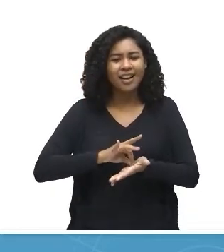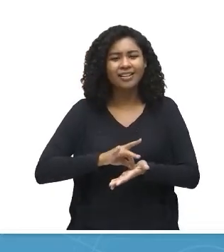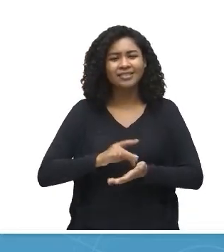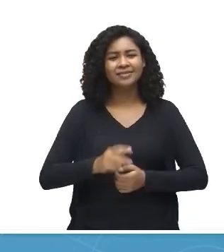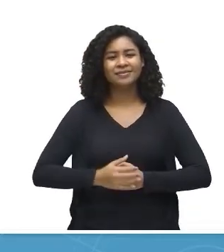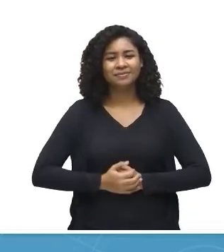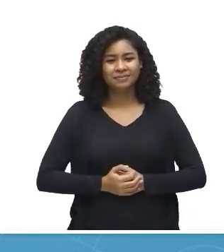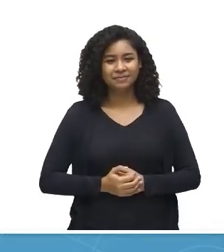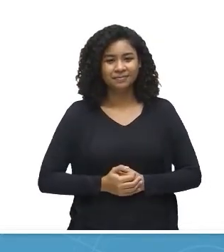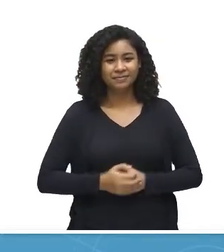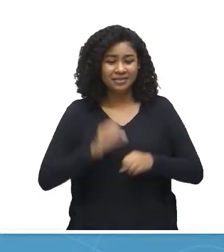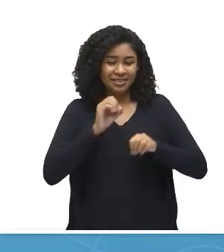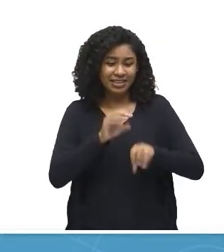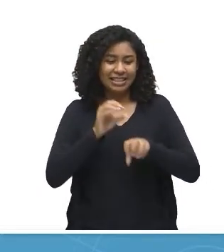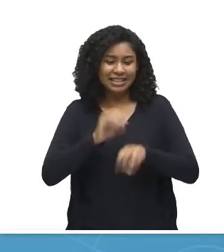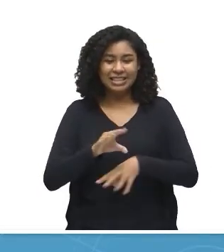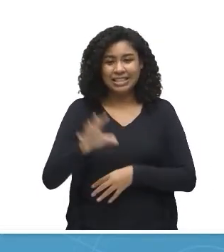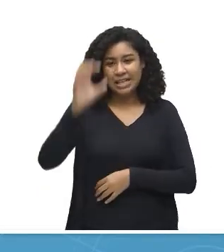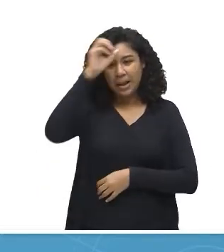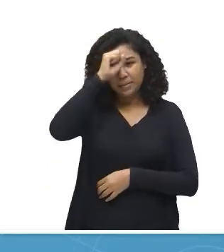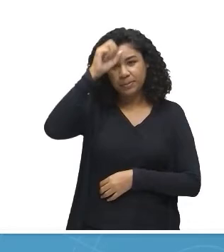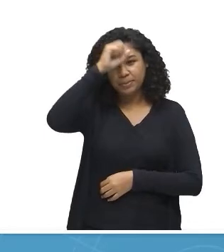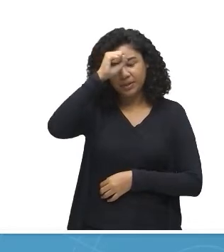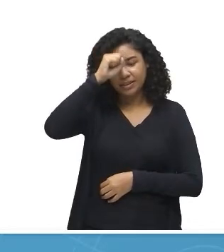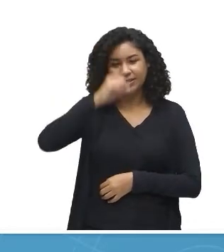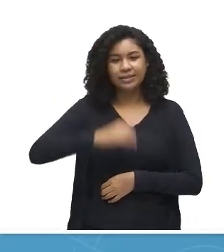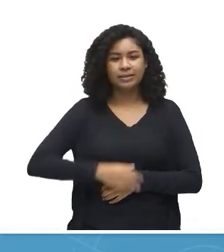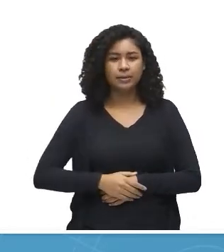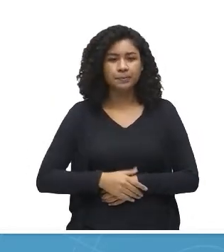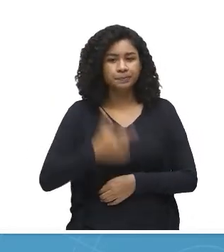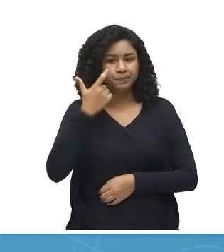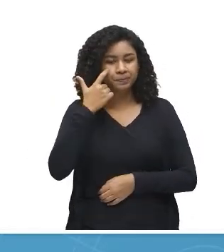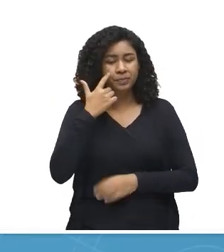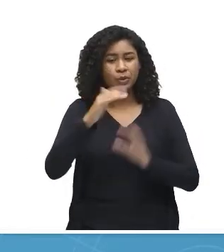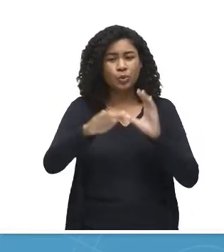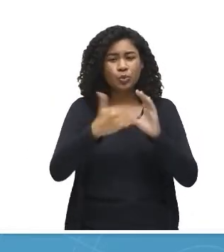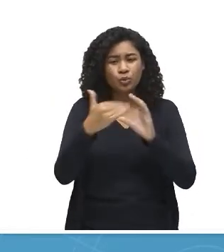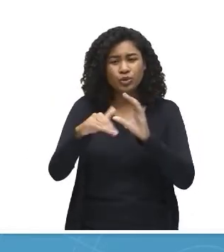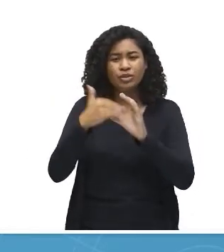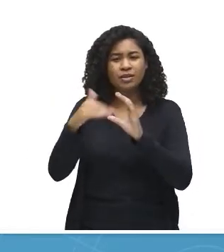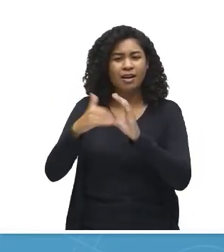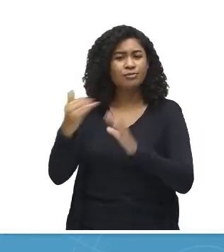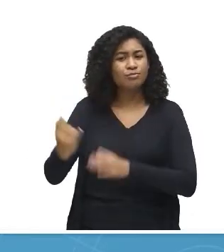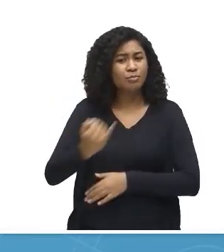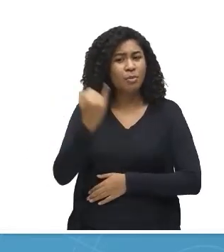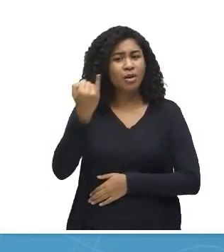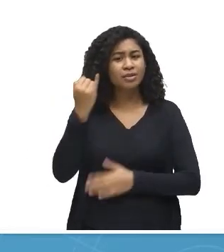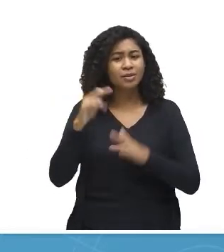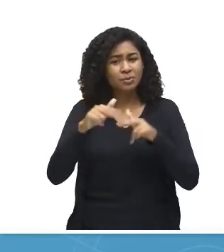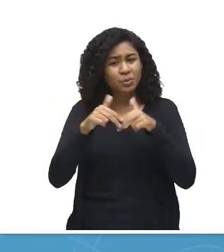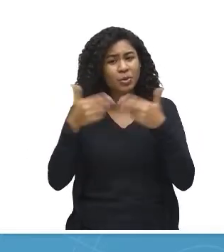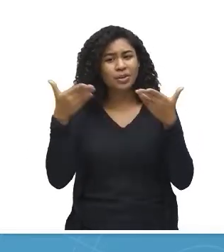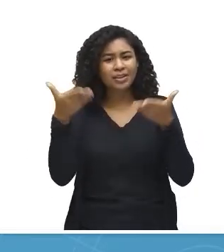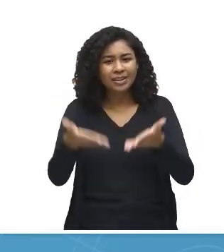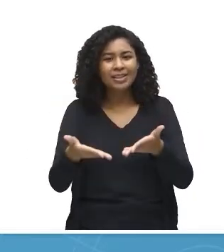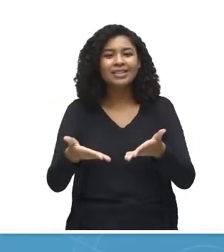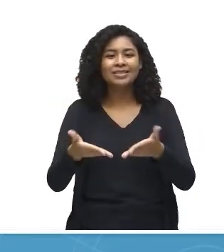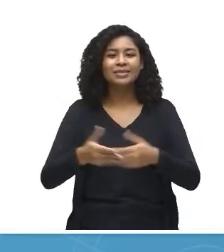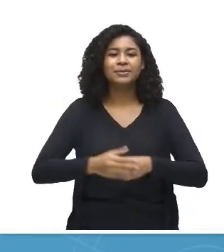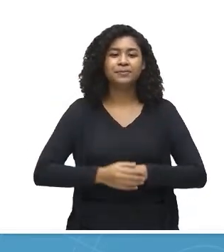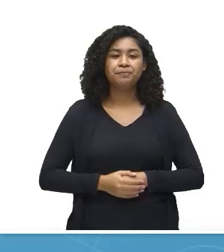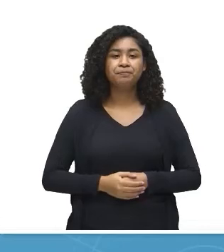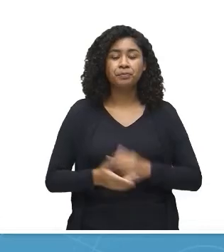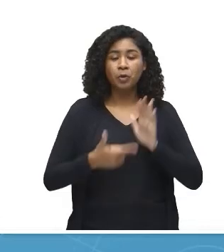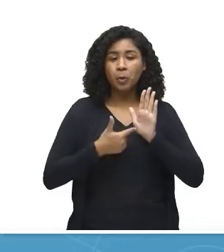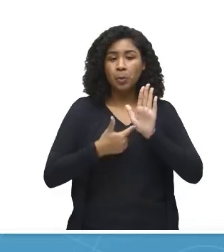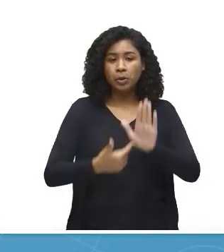aprendizado. Então, lembrando que o nosso chat é justamente para isso, né? Para esse momento aí de correção, de tira dúvidas. E eu trago aí para